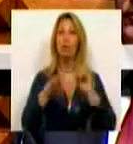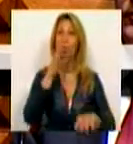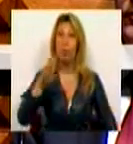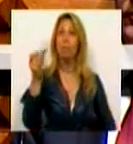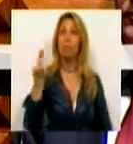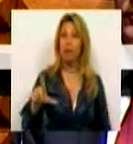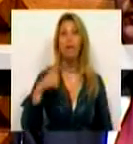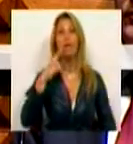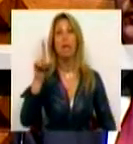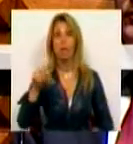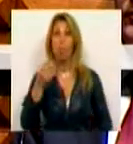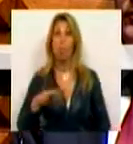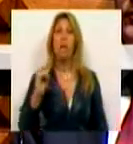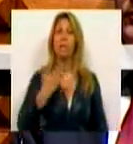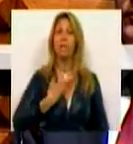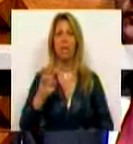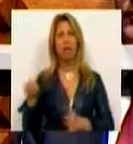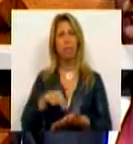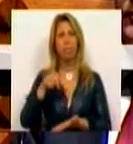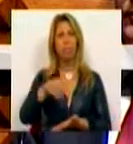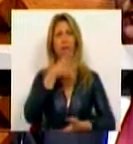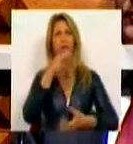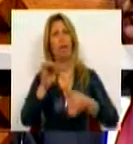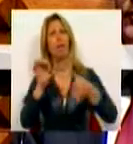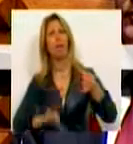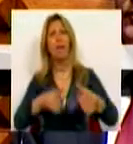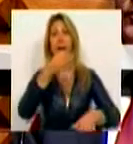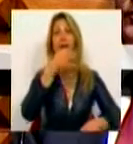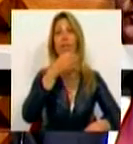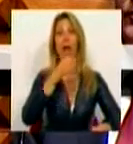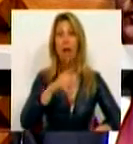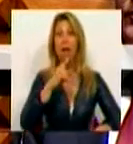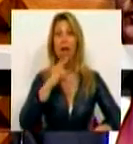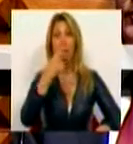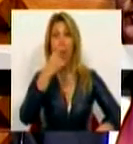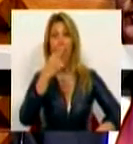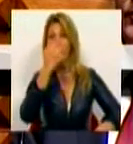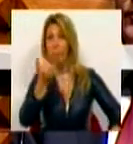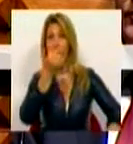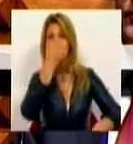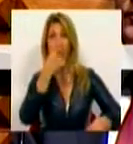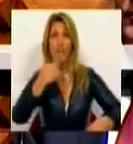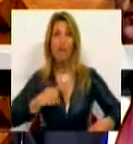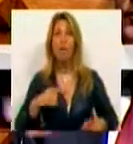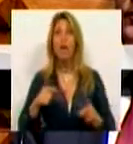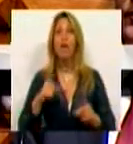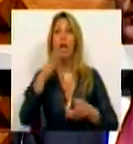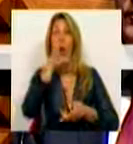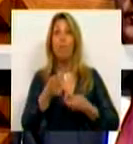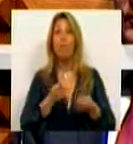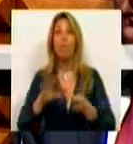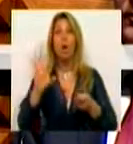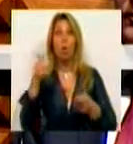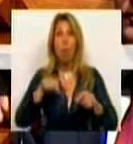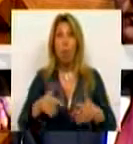PSD venham aqui hoje falar do fracasso da governação quando, precisamente hoje, o Banco de Portugal revê